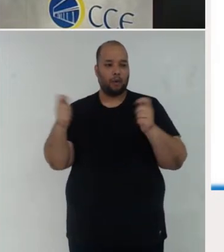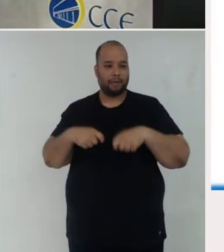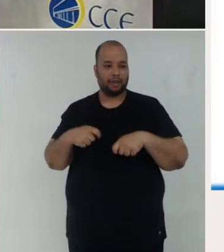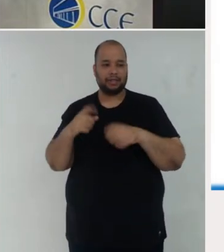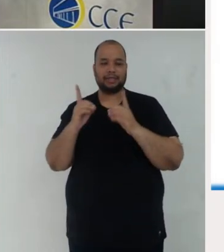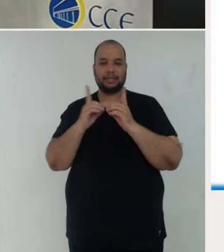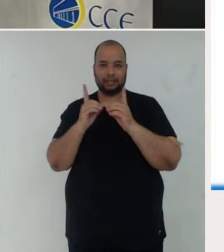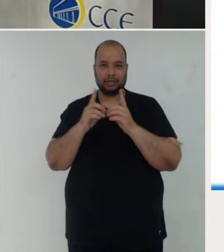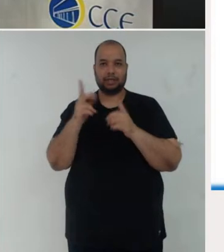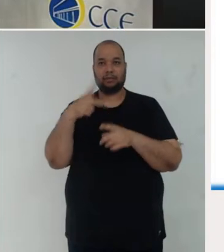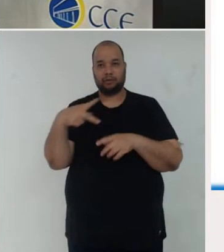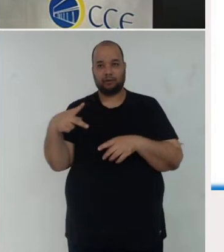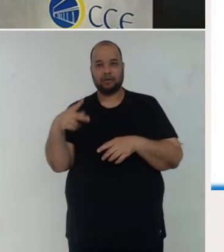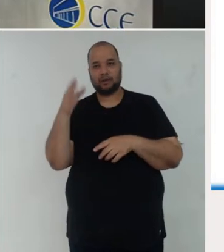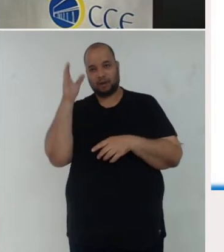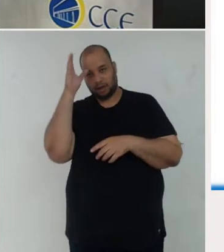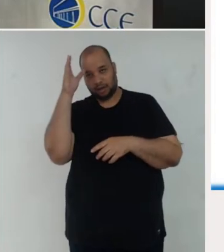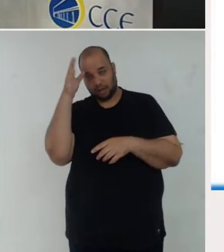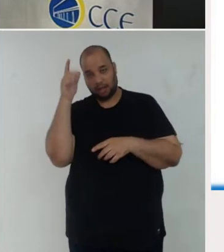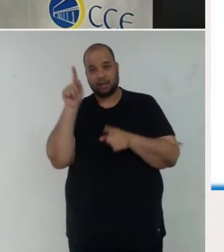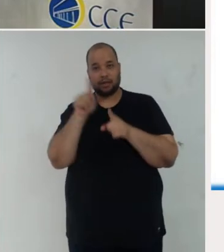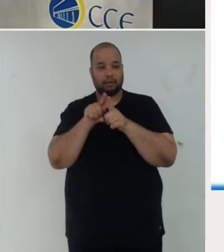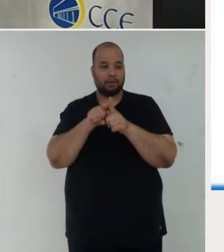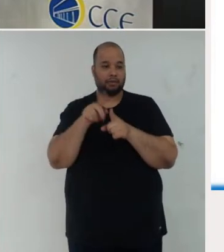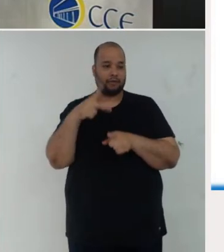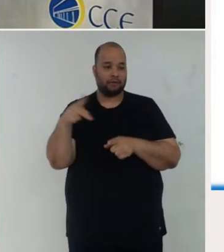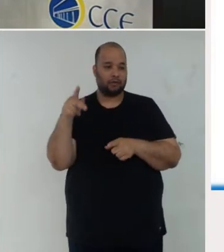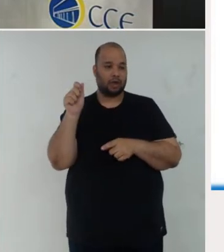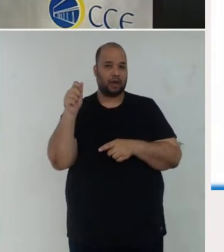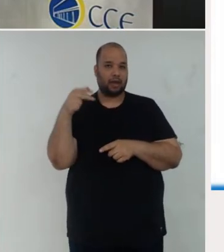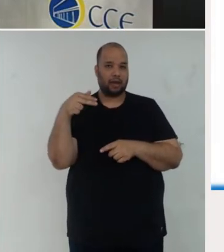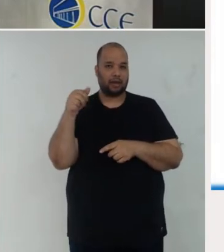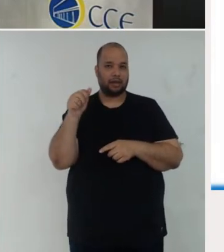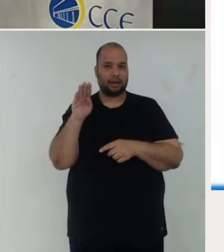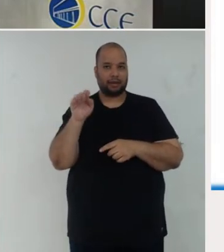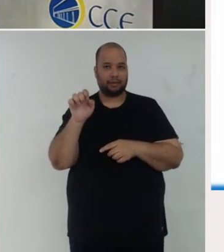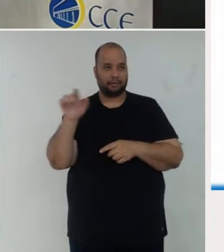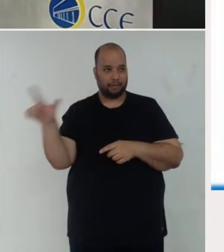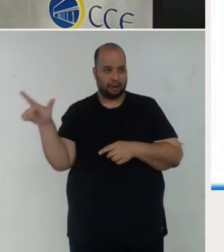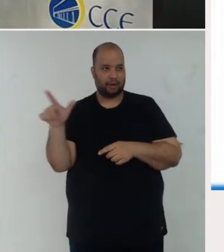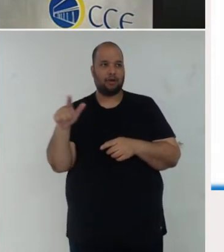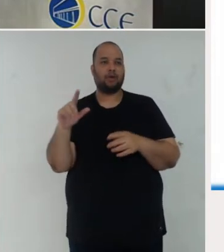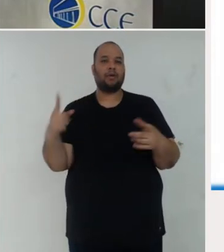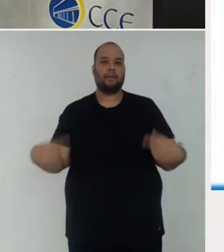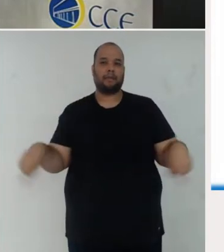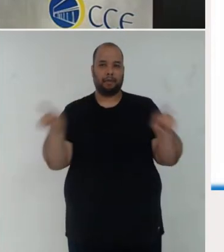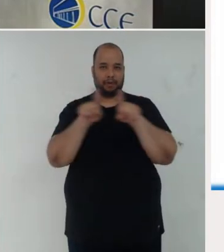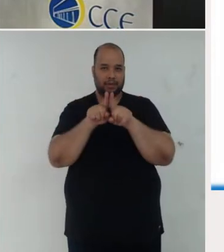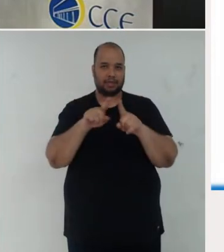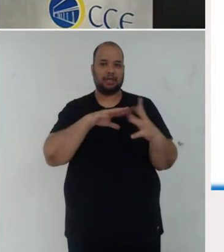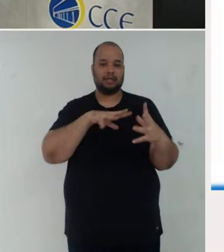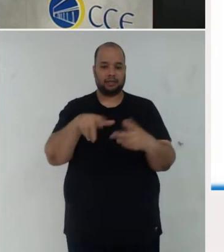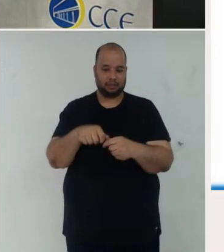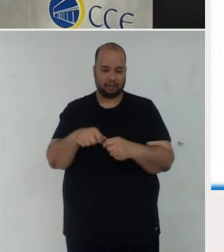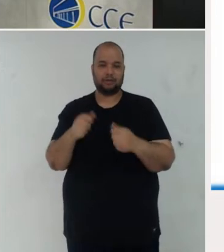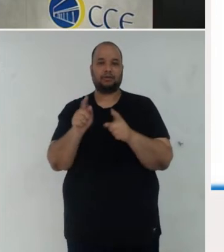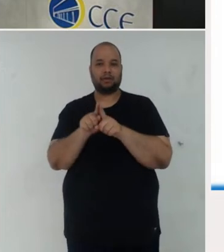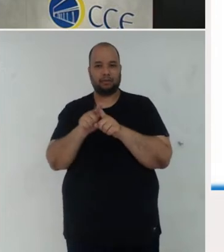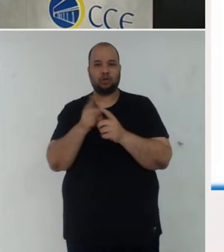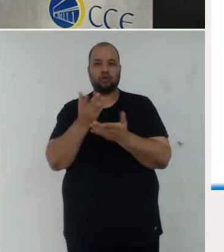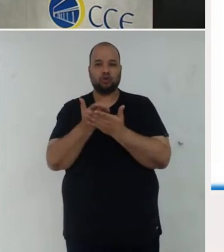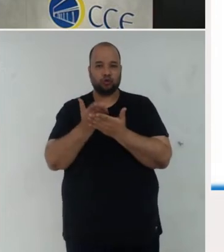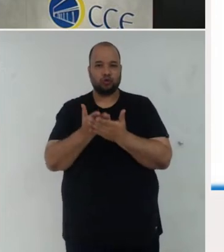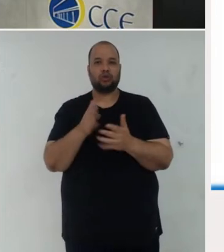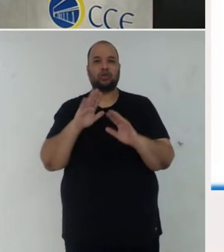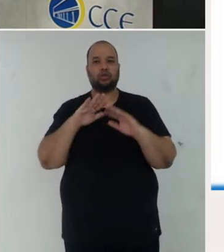organizado por mim e pela professora Anabel Galamanhas, que foi resultado também da nossa parceria internacional e também da Escola de